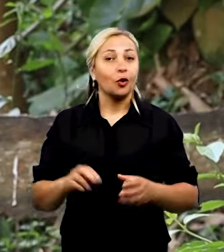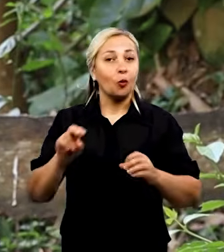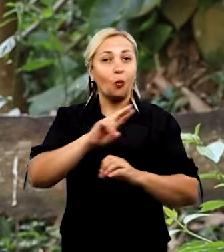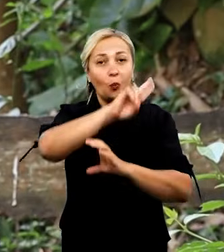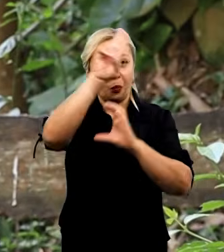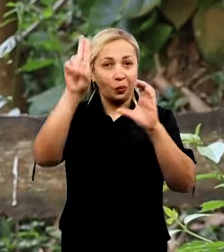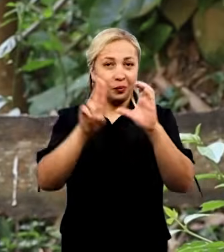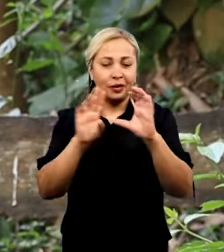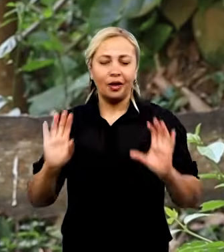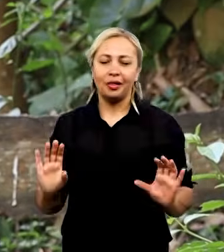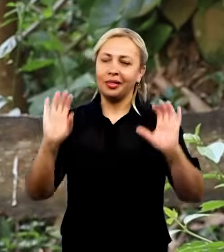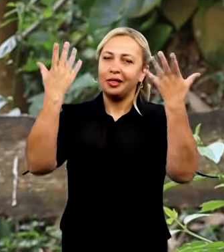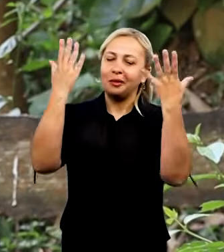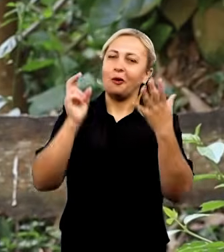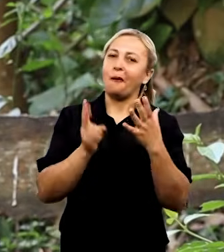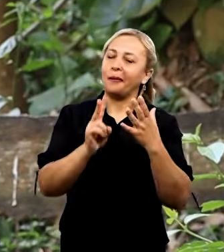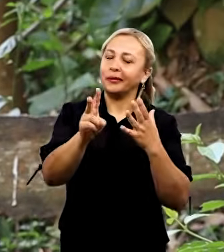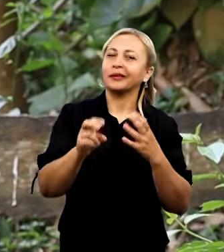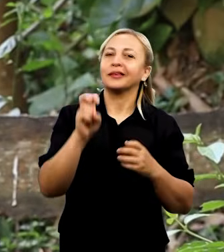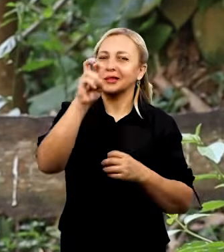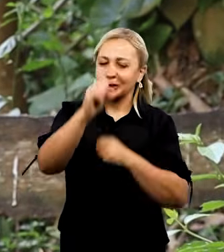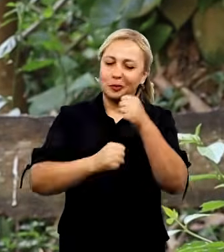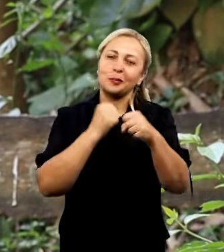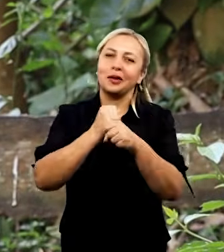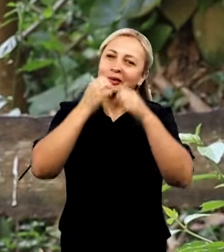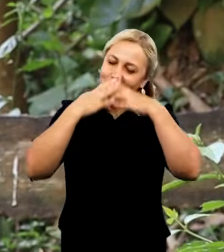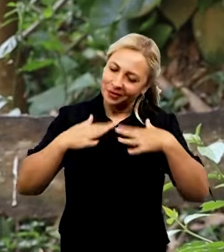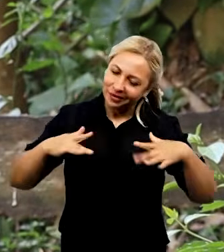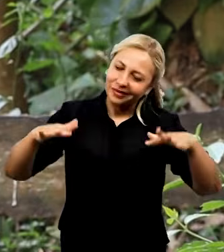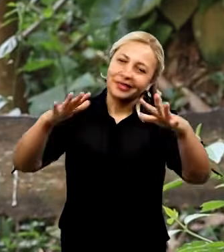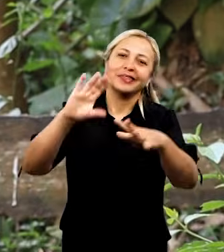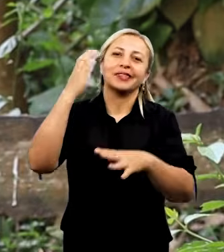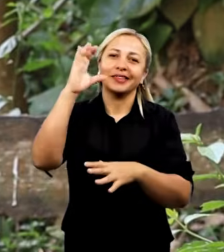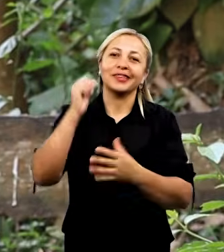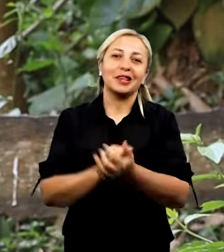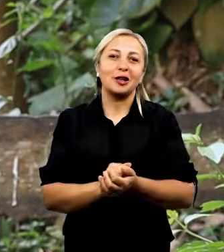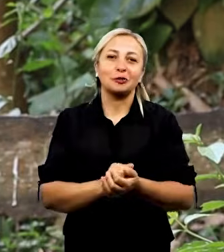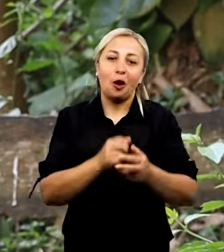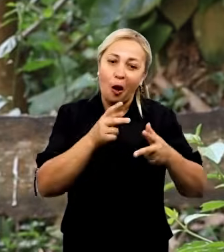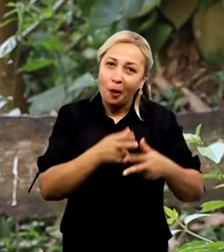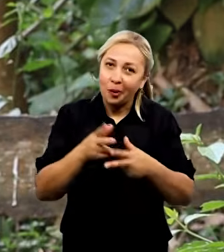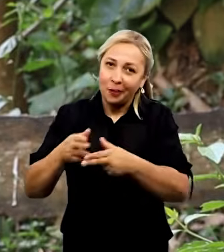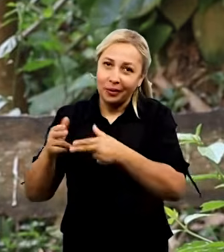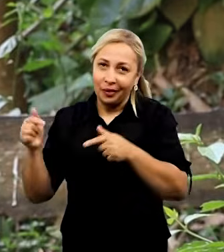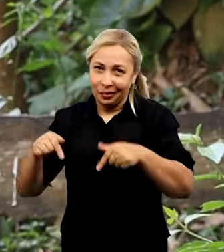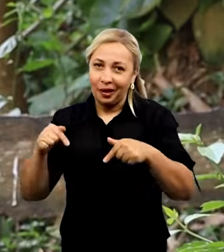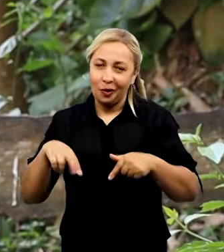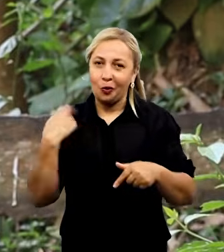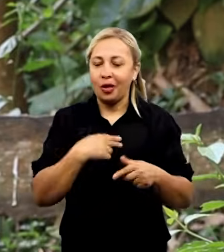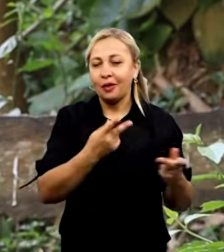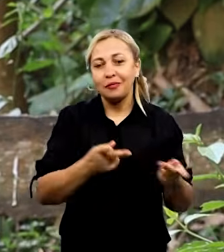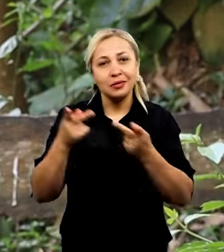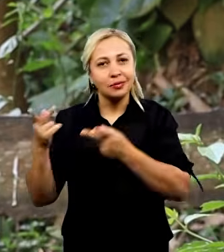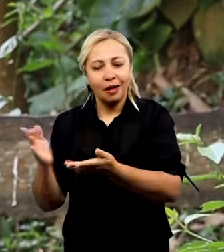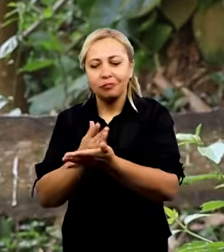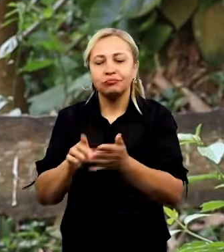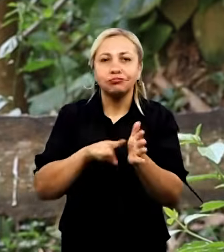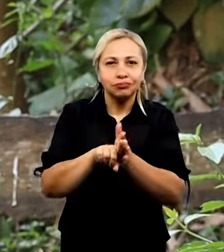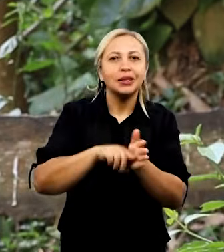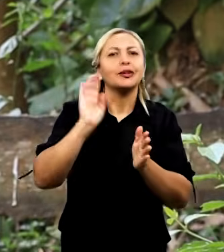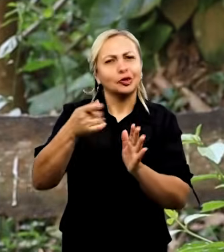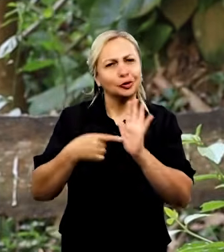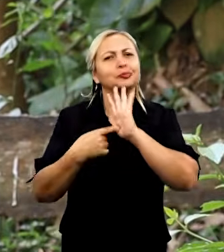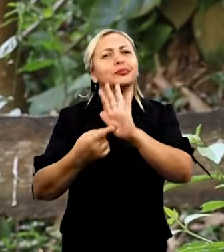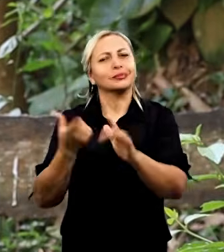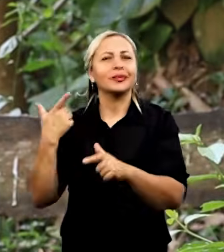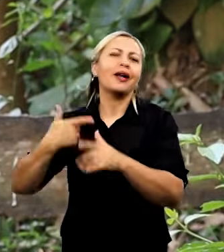O Univesciência continua celebrando seus 5 anos de popularização da ciência. Durante essa temporada, estamos revisitando algumas pesquisas